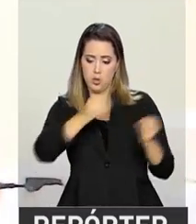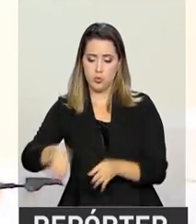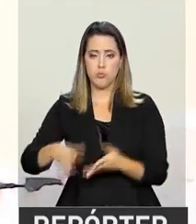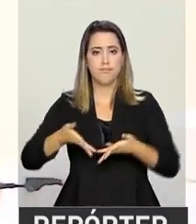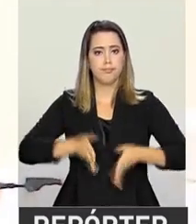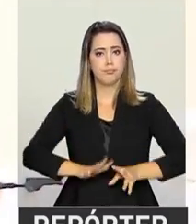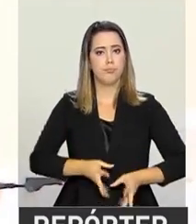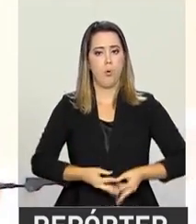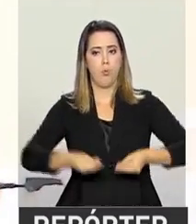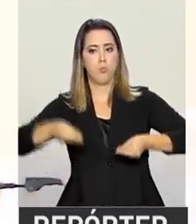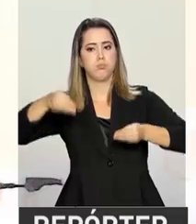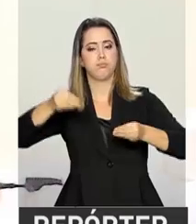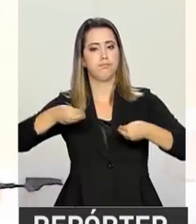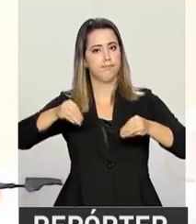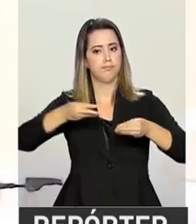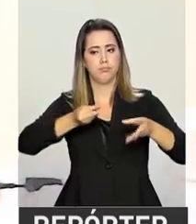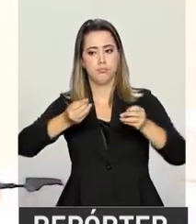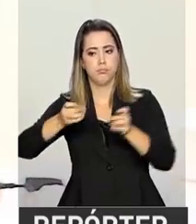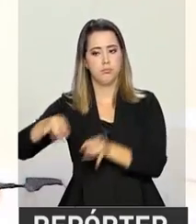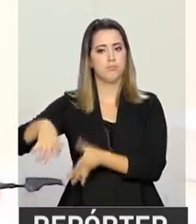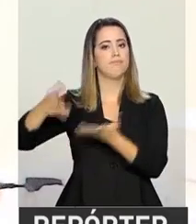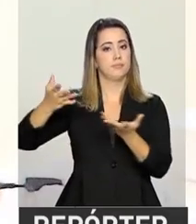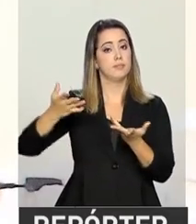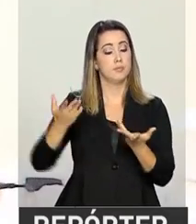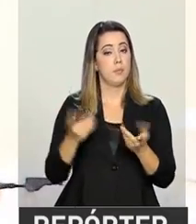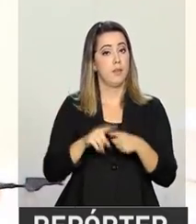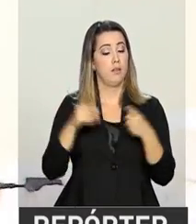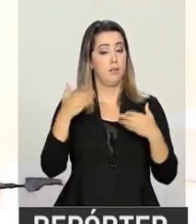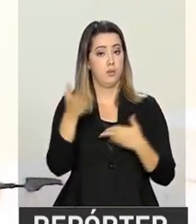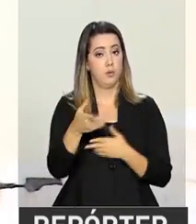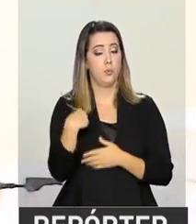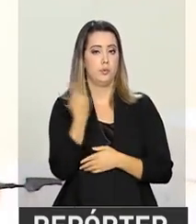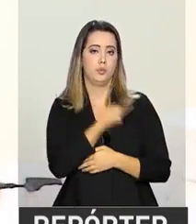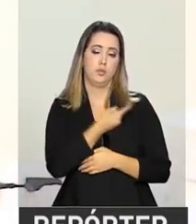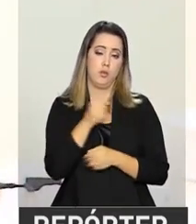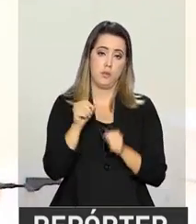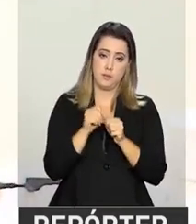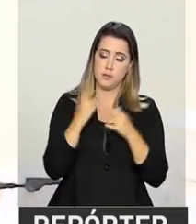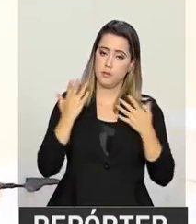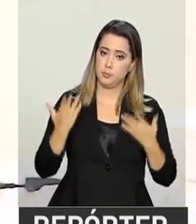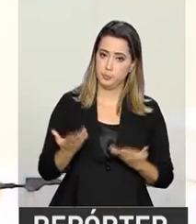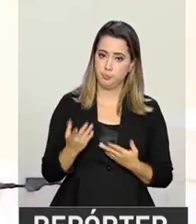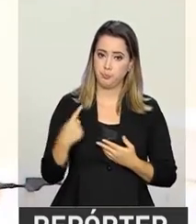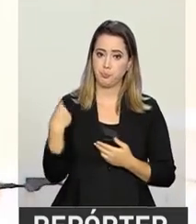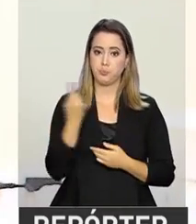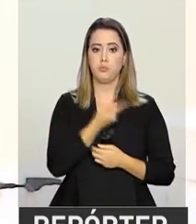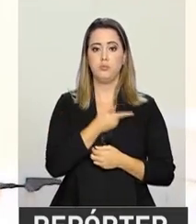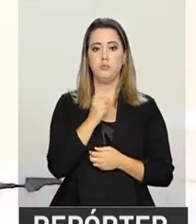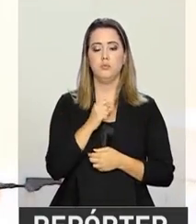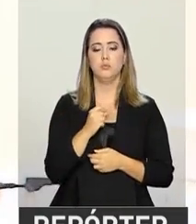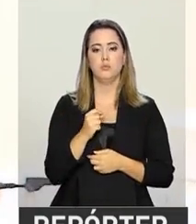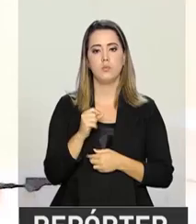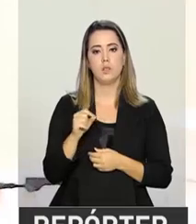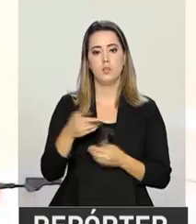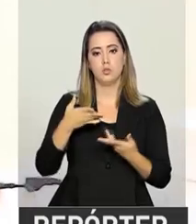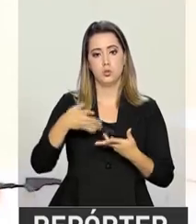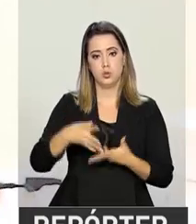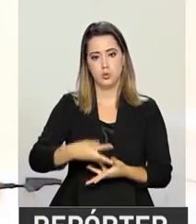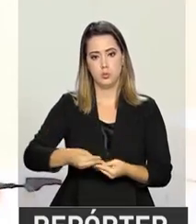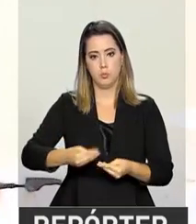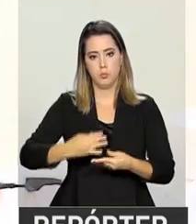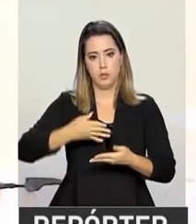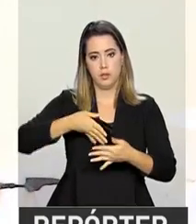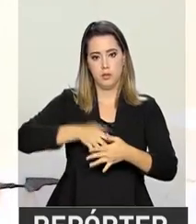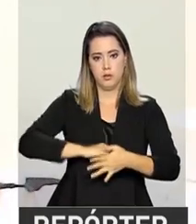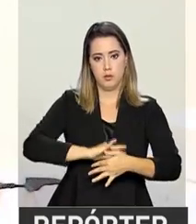nasce nas maternidades as placentas elas são desprezados o que a gente faz a gente é pego essa placenta